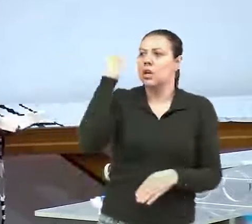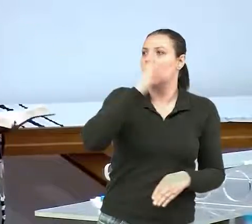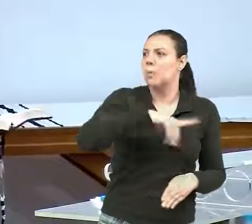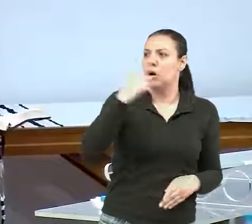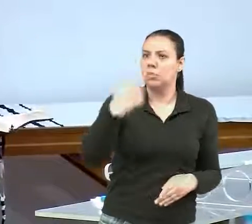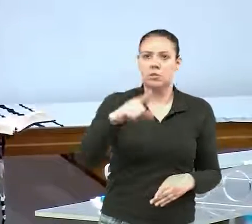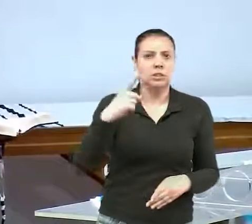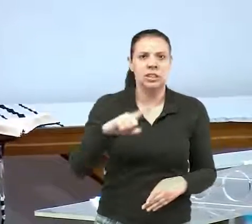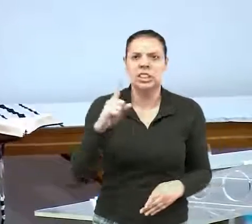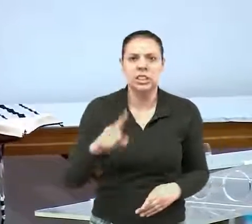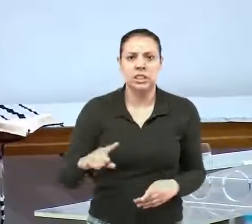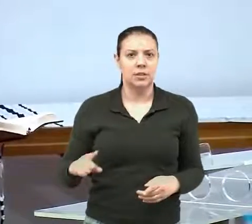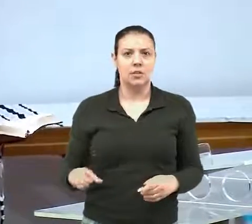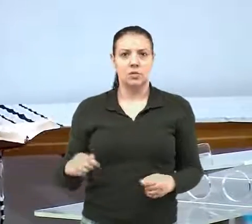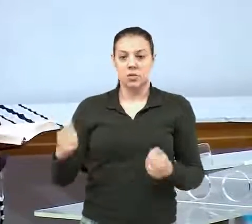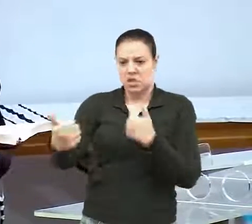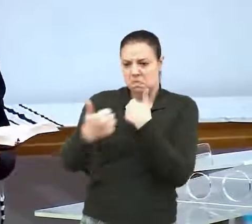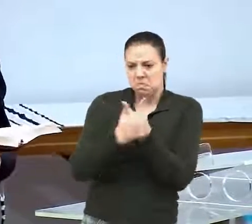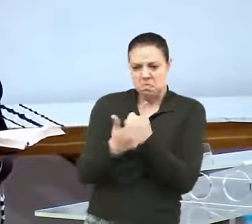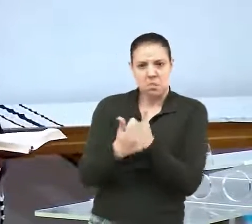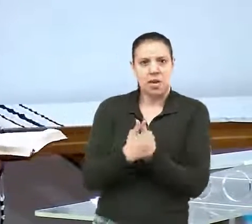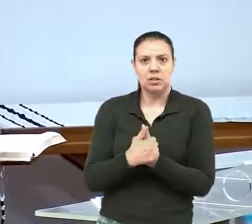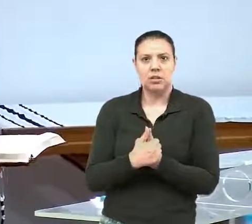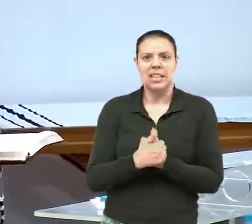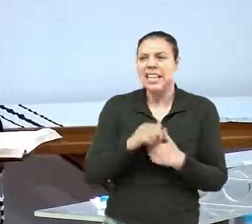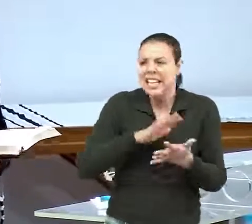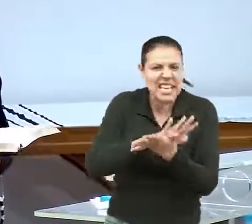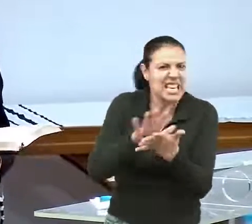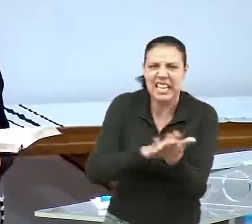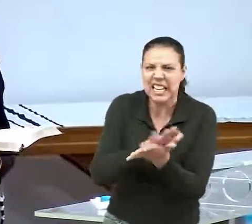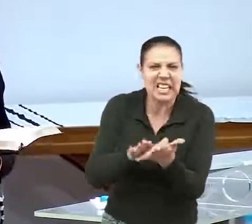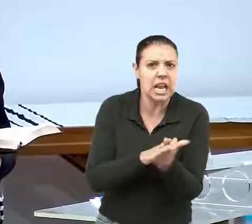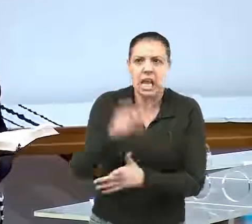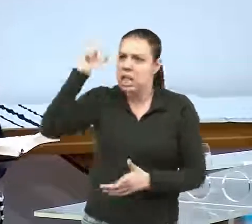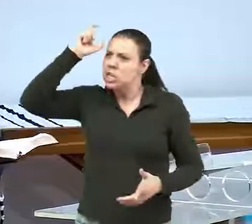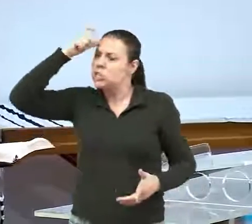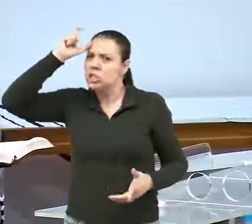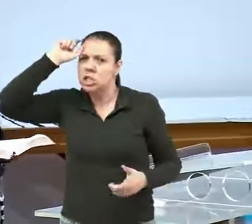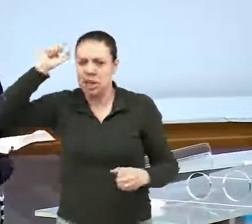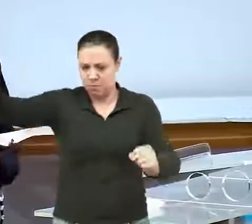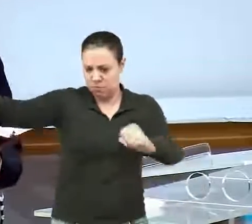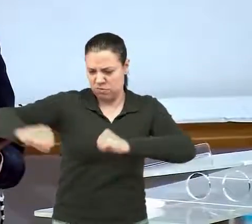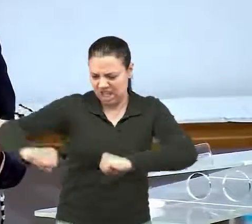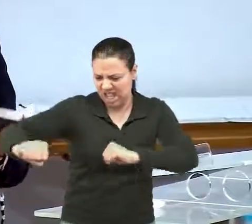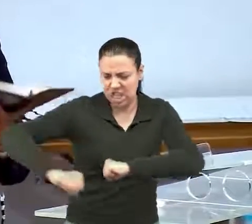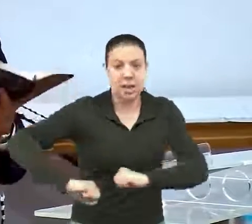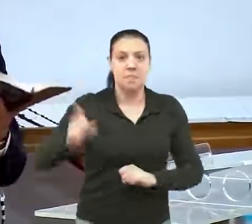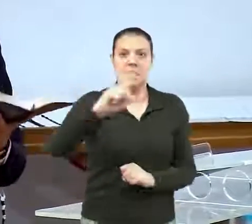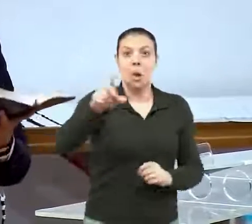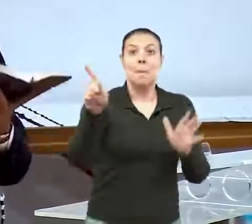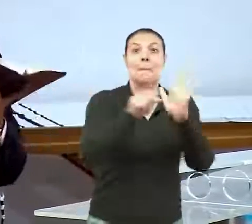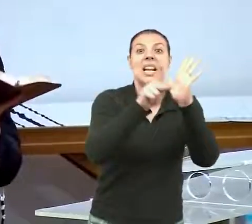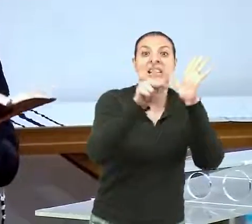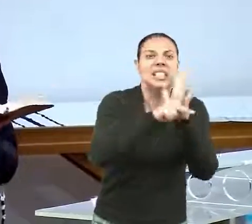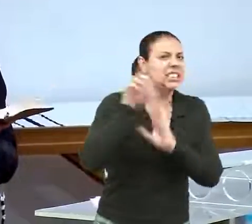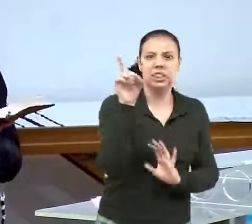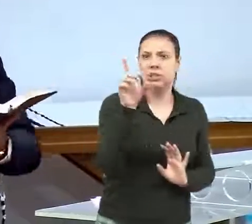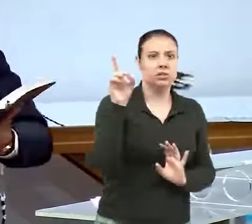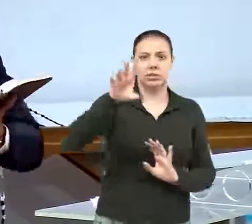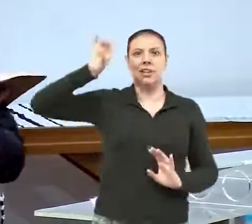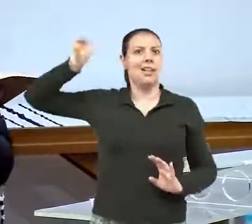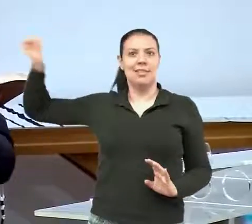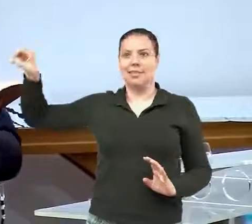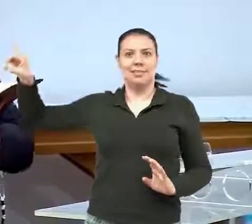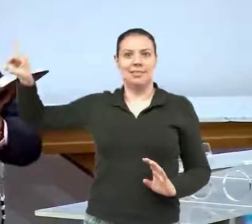Você é selado por Deus e os demônios não podem atormentar a sua vida. Você é propriedade exclusiva de